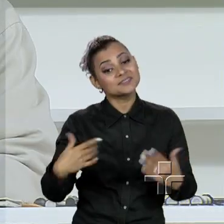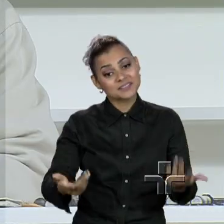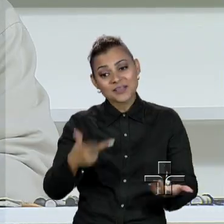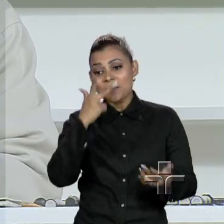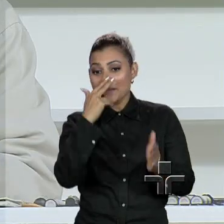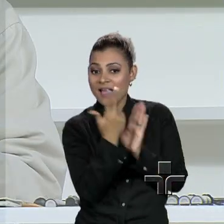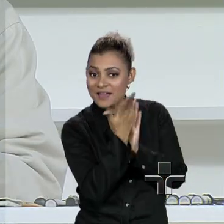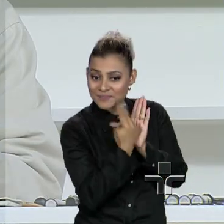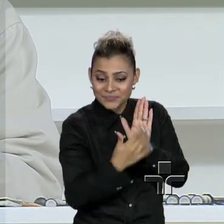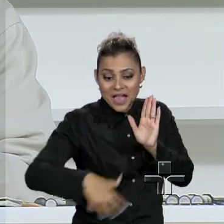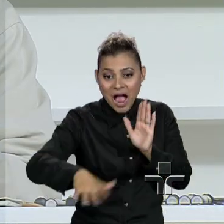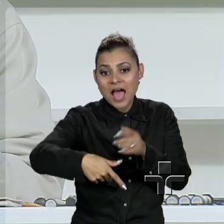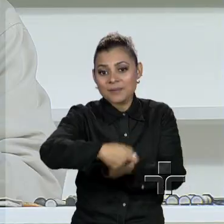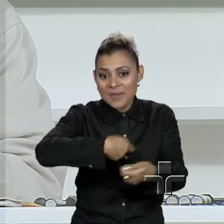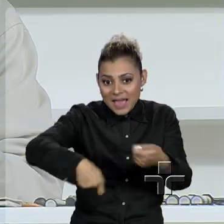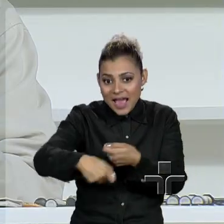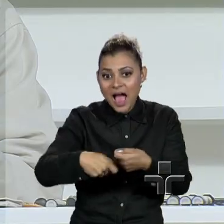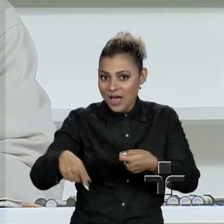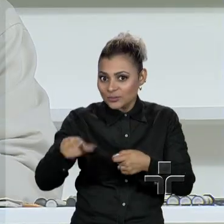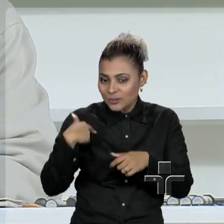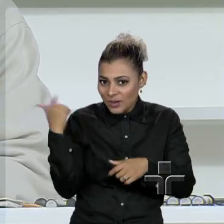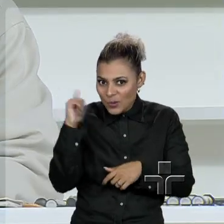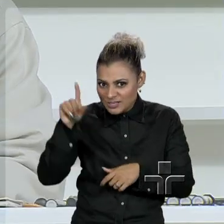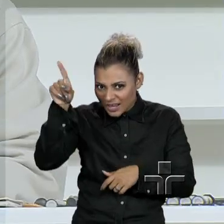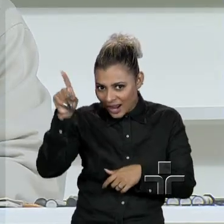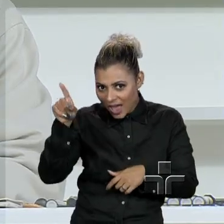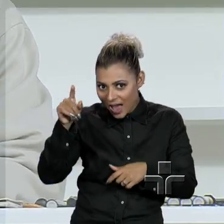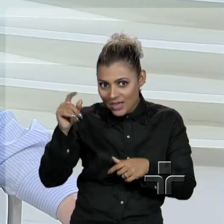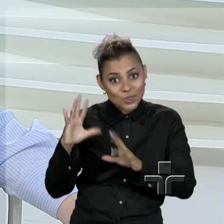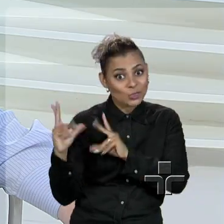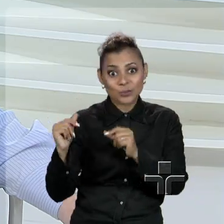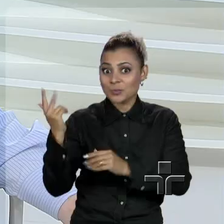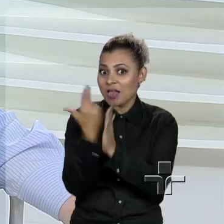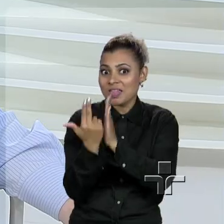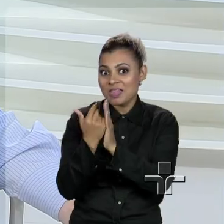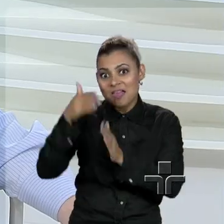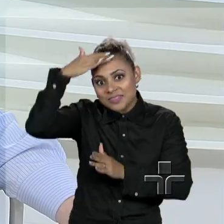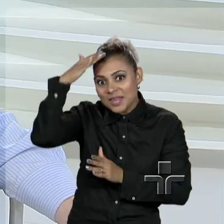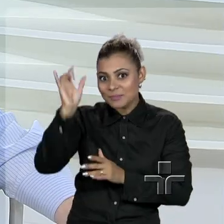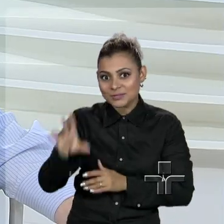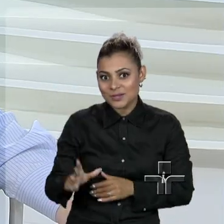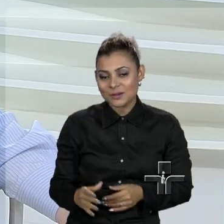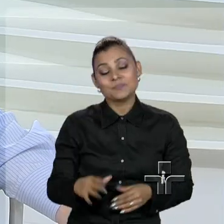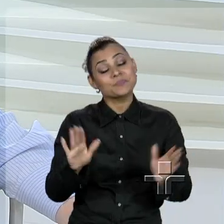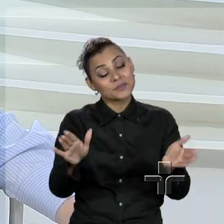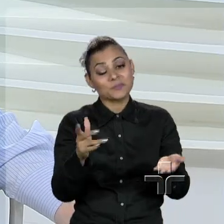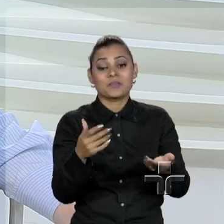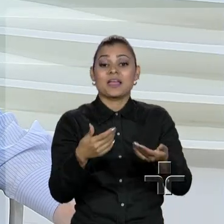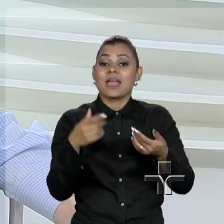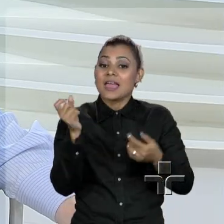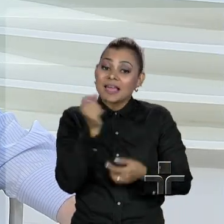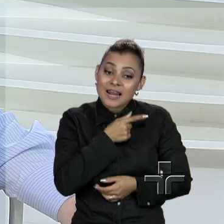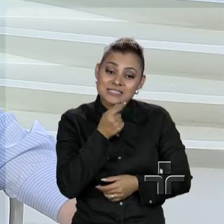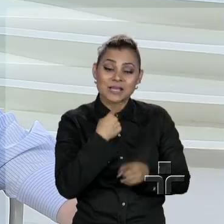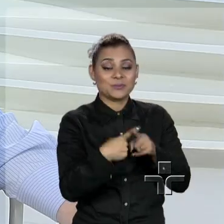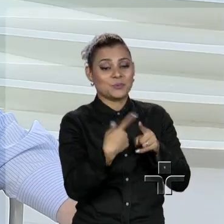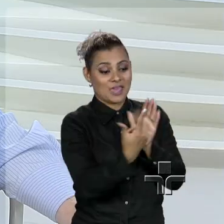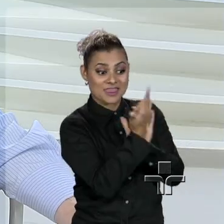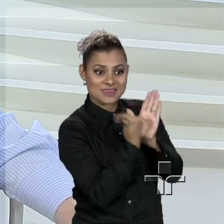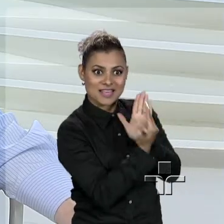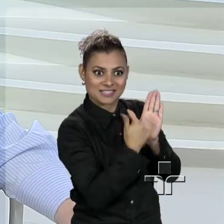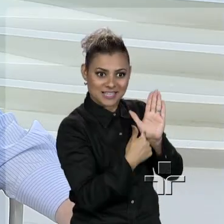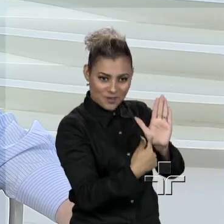a caricatura? Quem sabe a gente conquista o mercado de eu arte? acho que... A vantagem da caricatura é que, na verdade, num